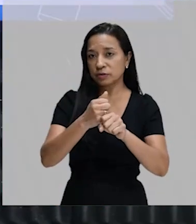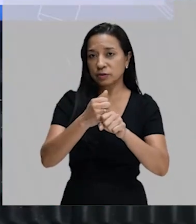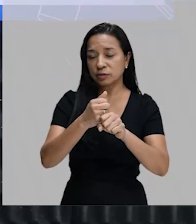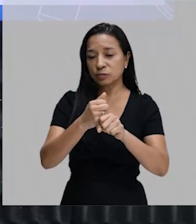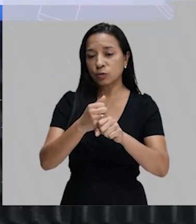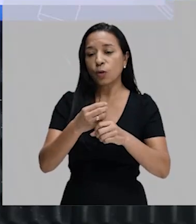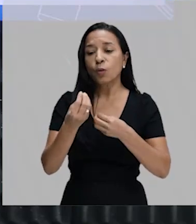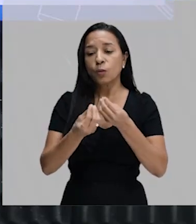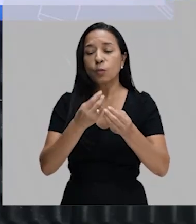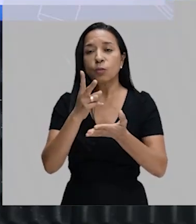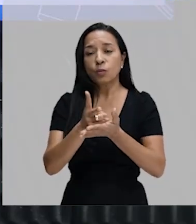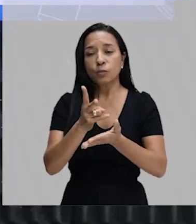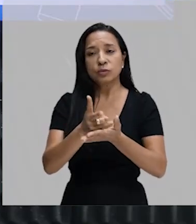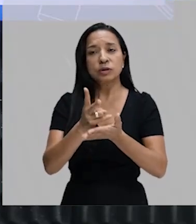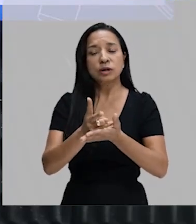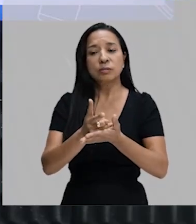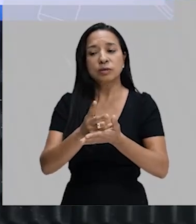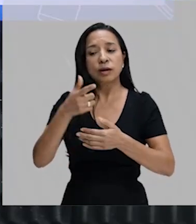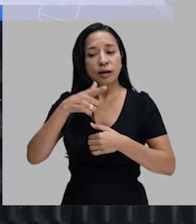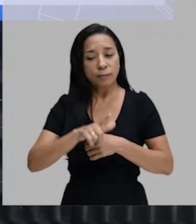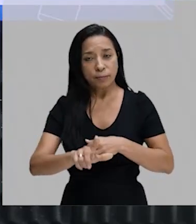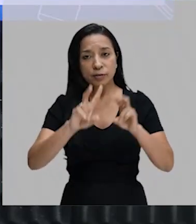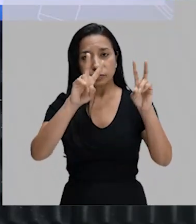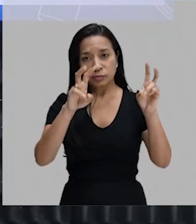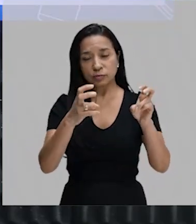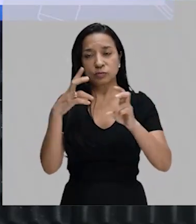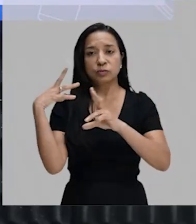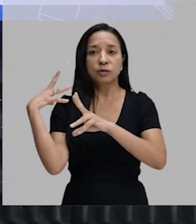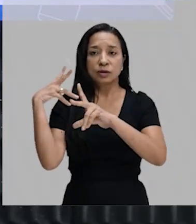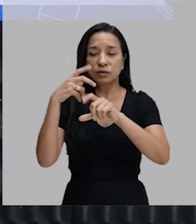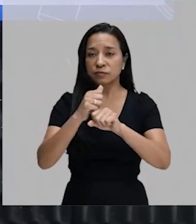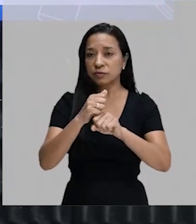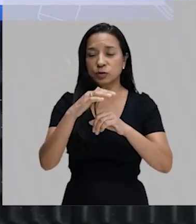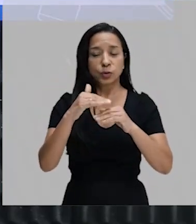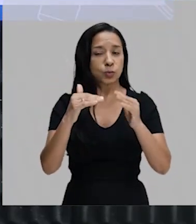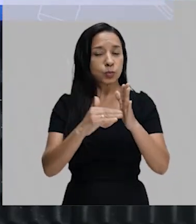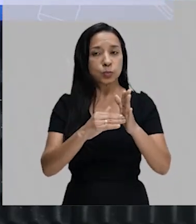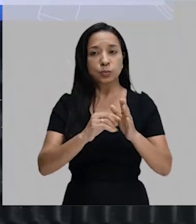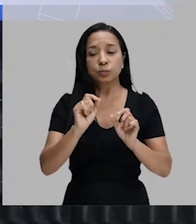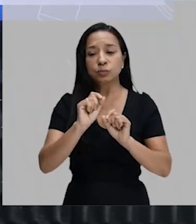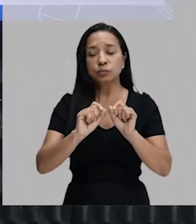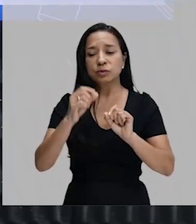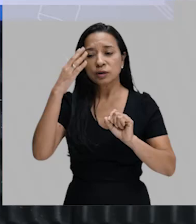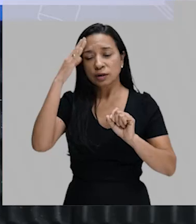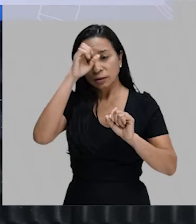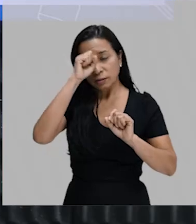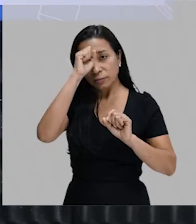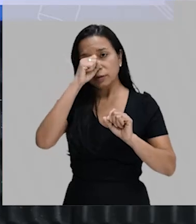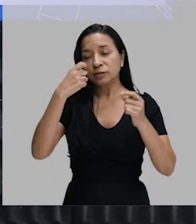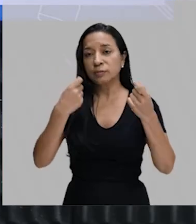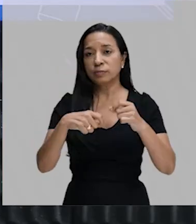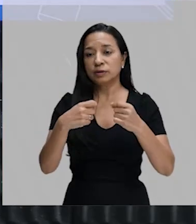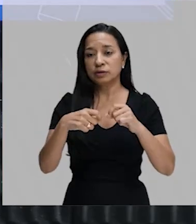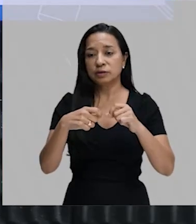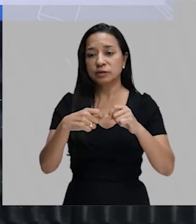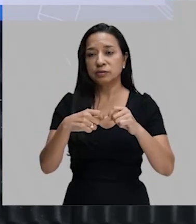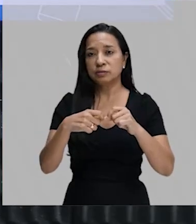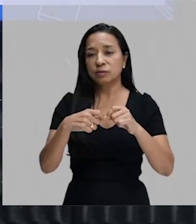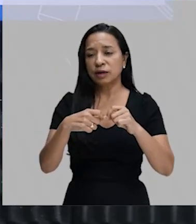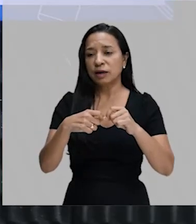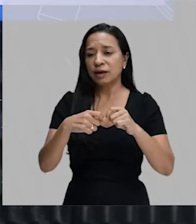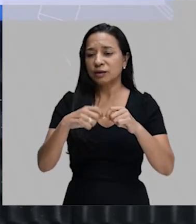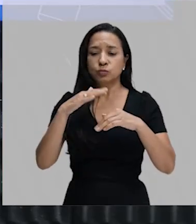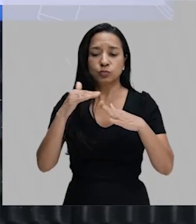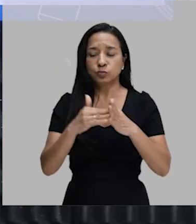as vezes que a gente repete um assunto, a gente revisa, porque tudo que a gente aprende é preciso, a gente não aprende de uma vez só.